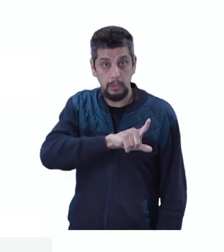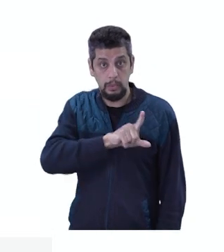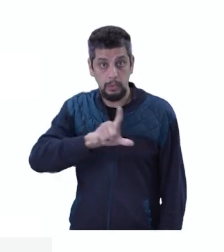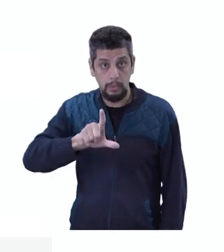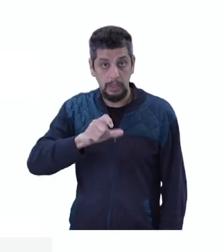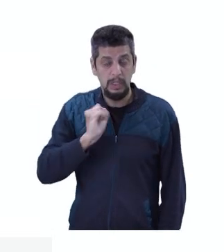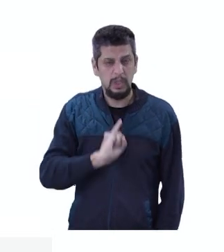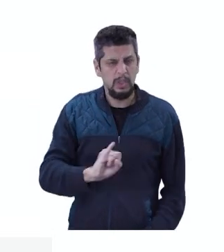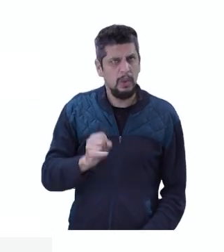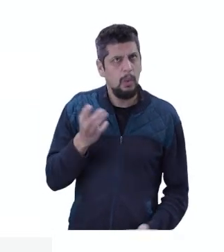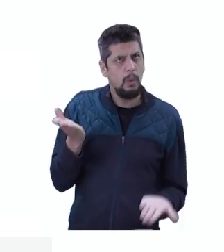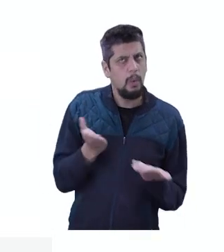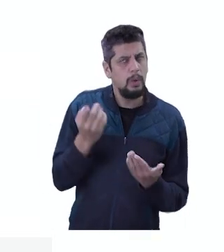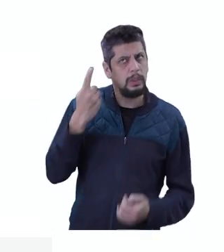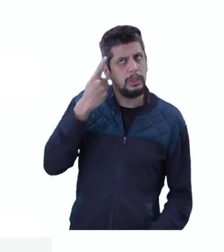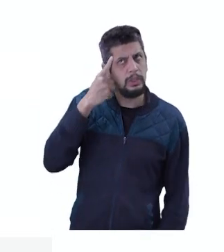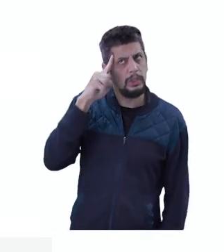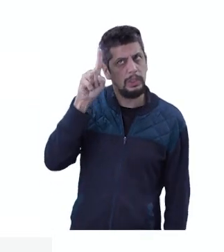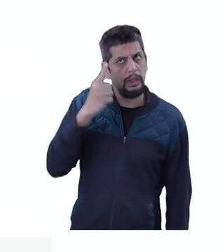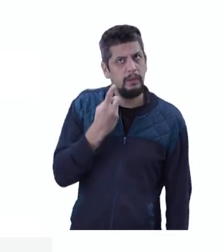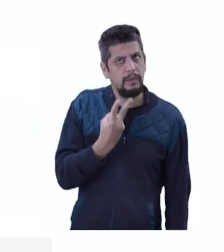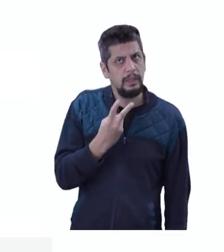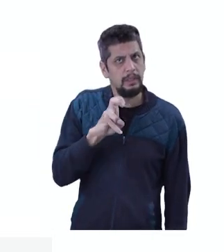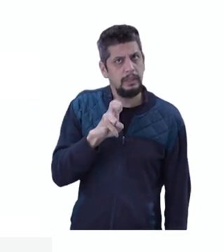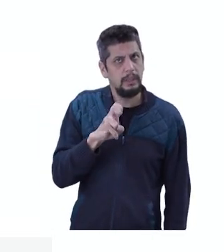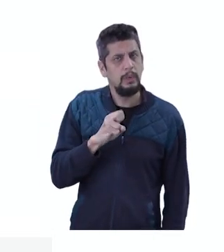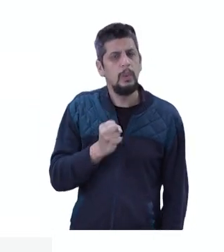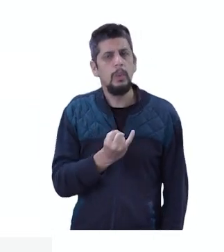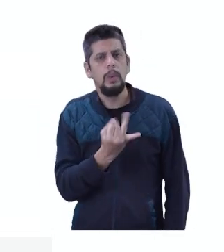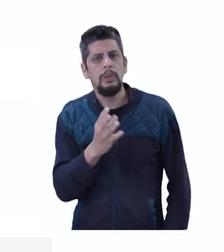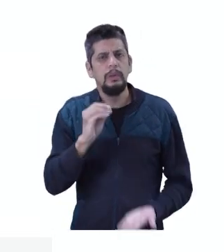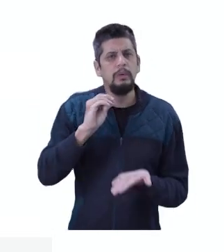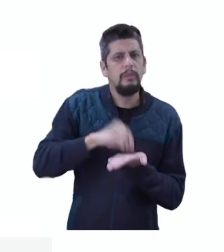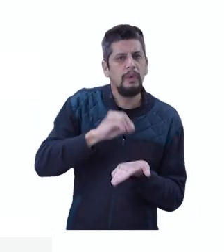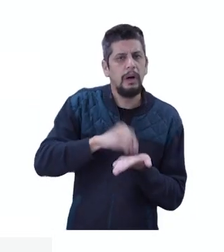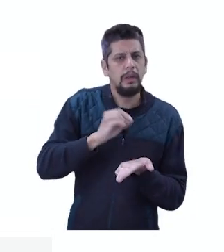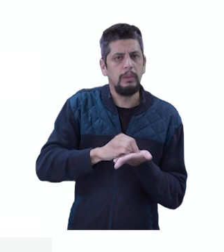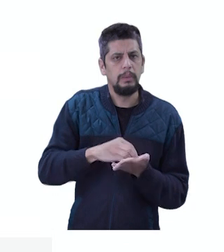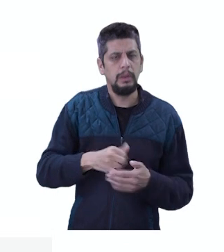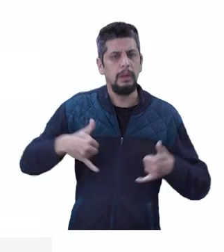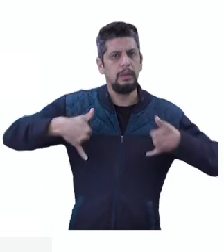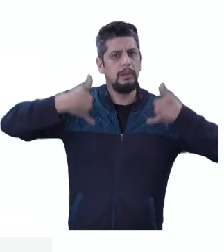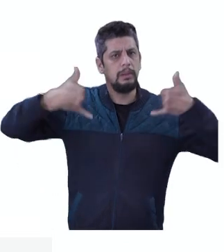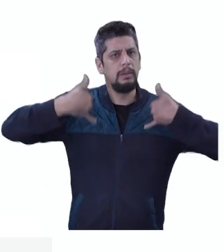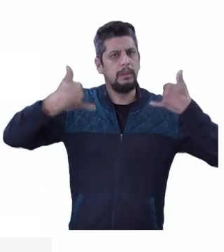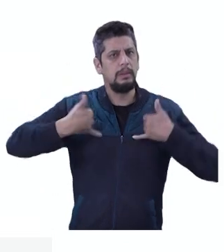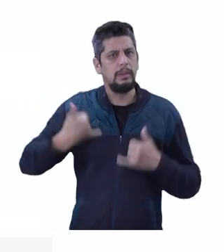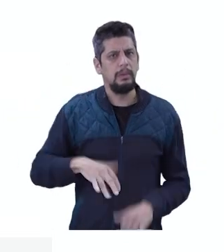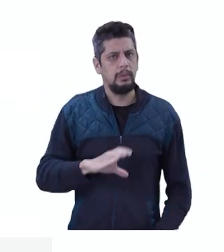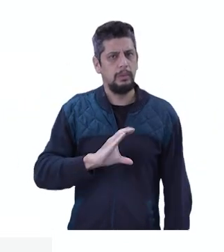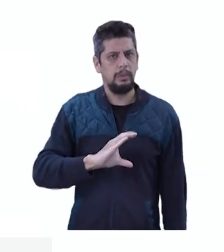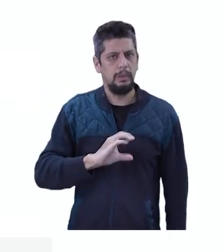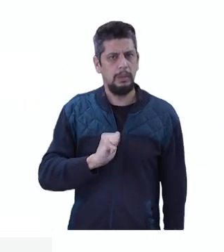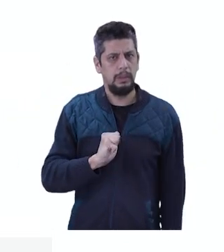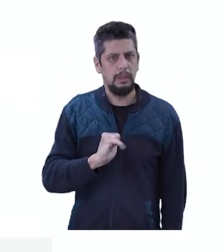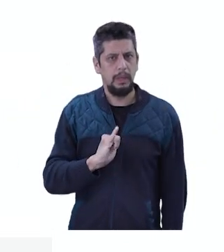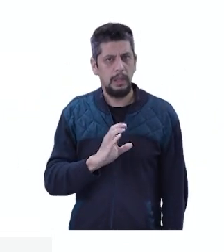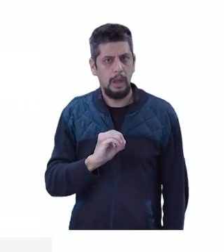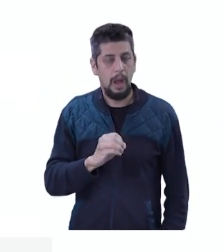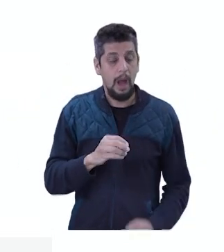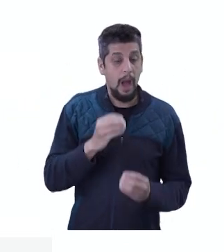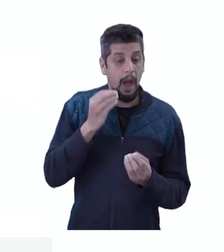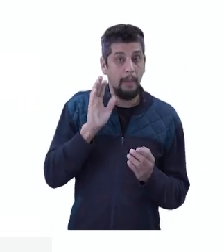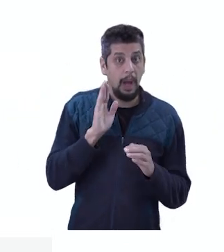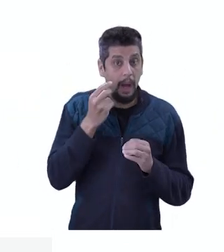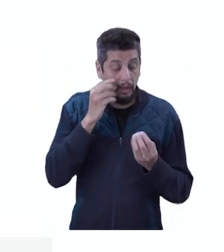25 de junho, quantos dias faltam para o aniversário do Caio? Certo. Para